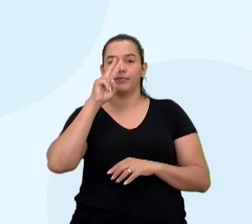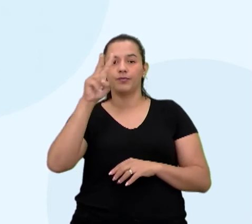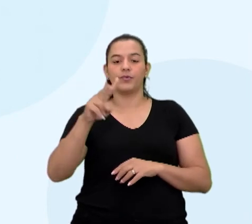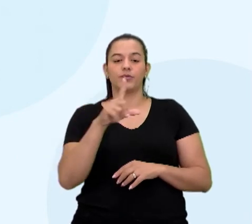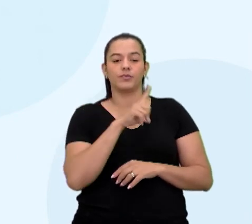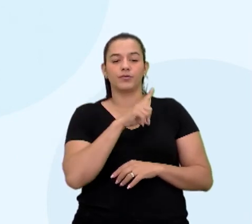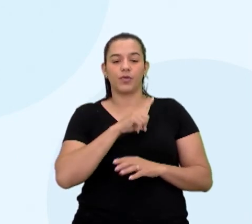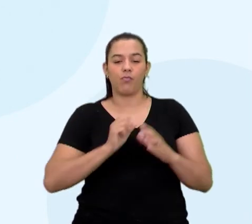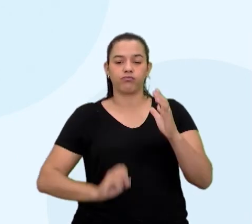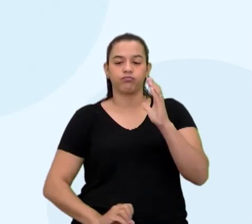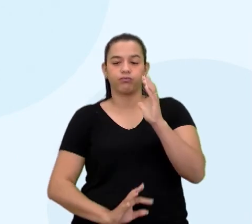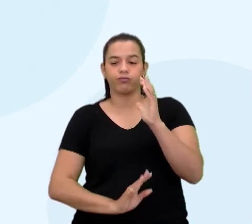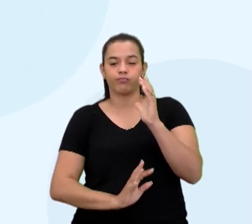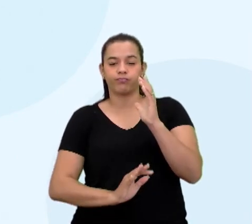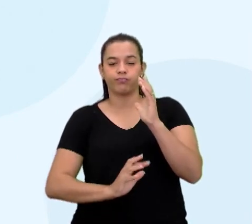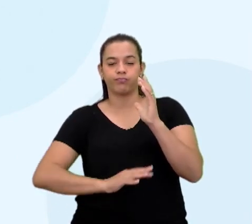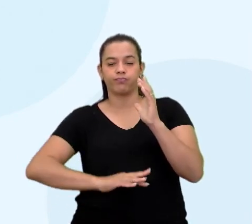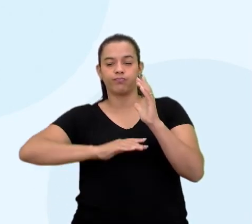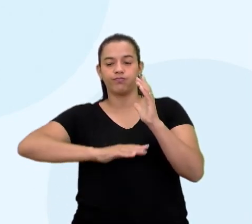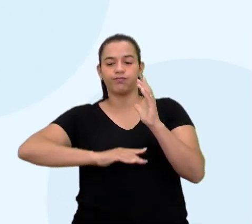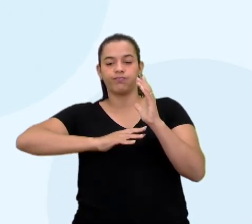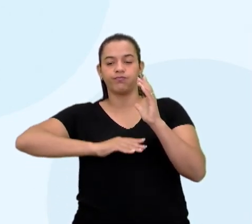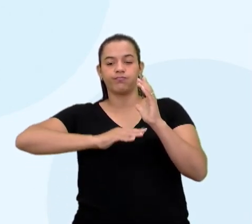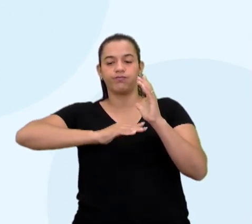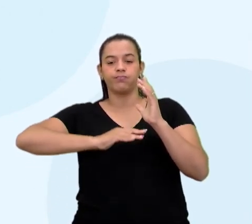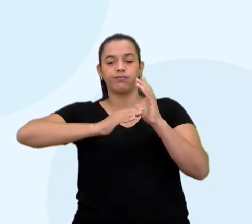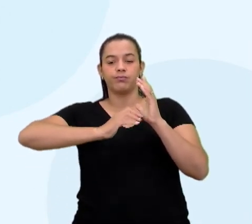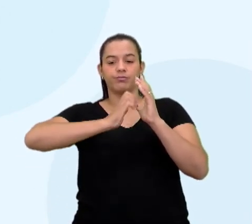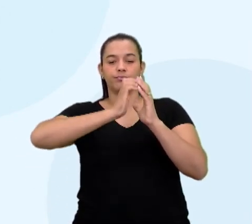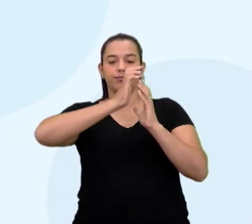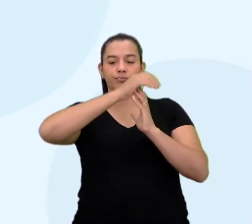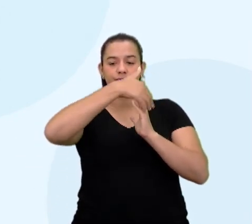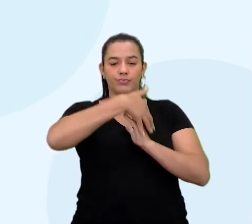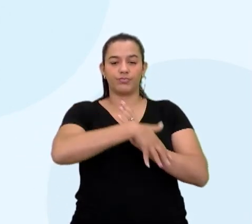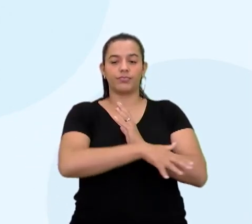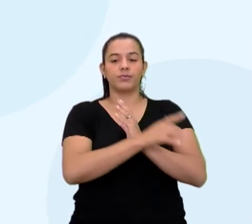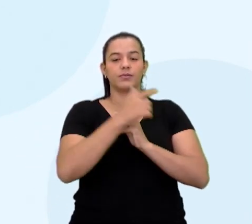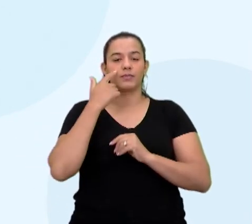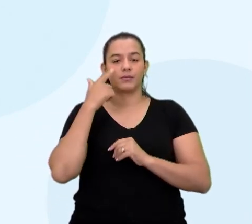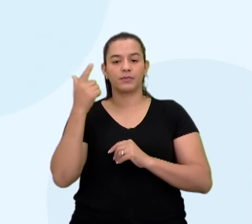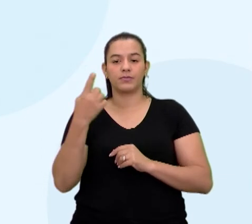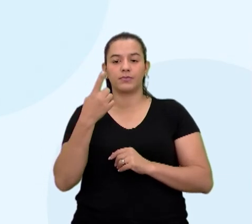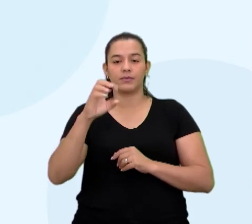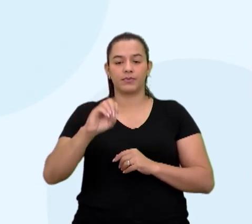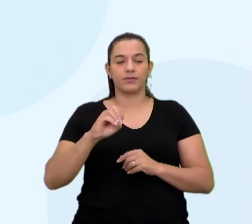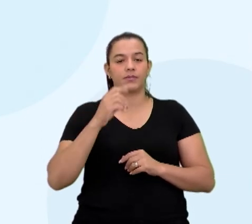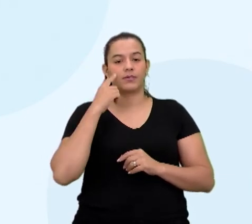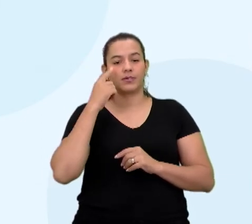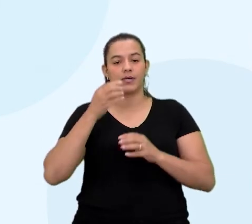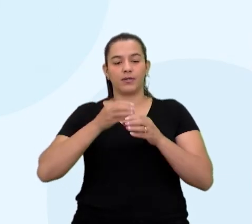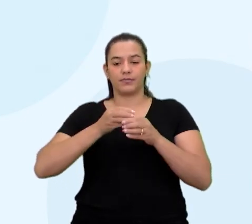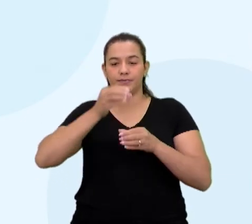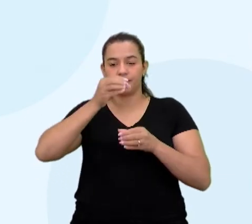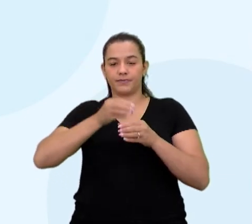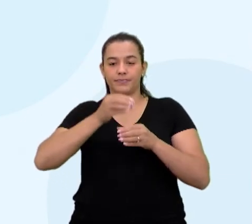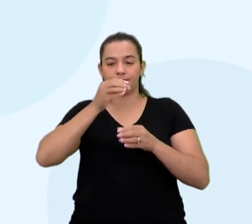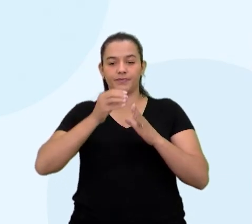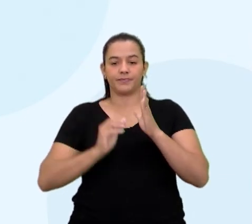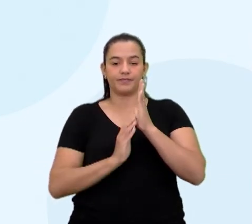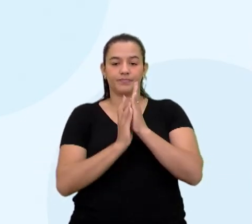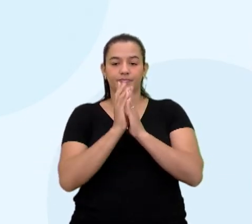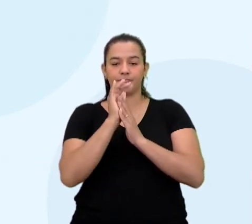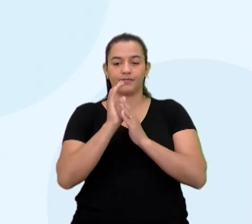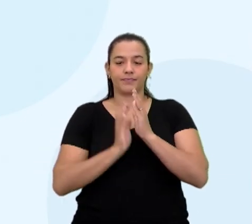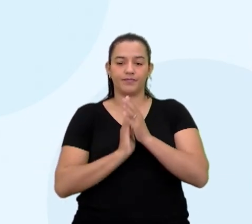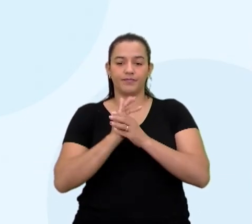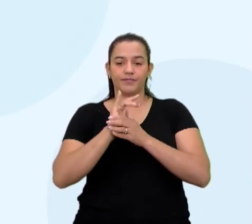né, pressionando a superfície até sair aí no item 10, né? Que é a garganta da onde sai, né,